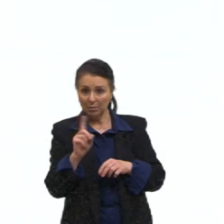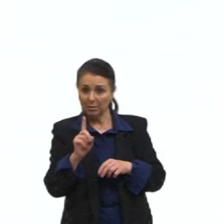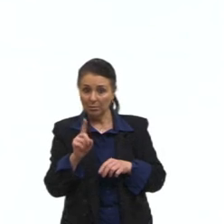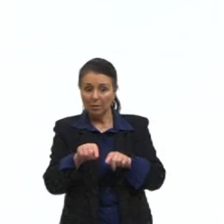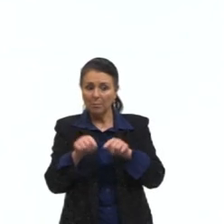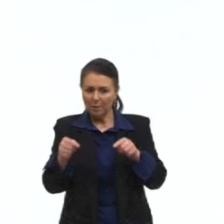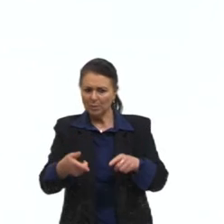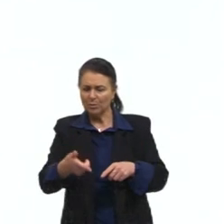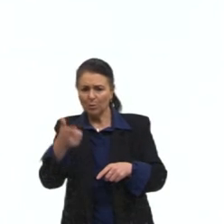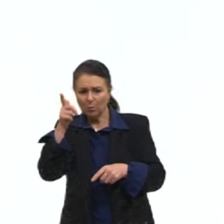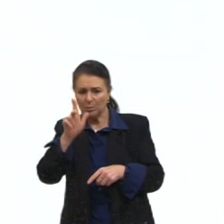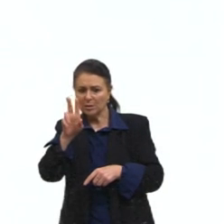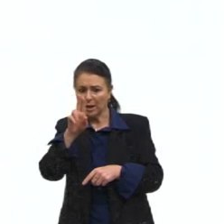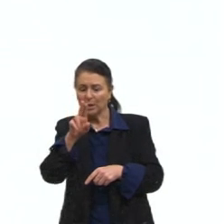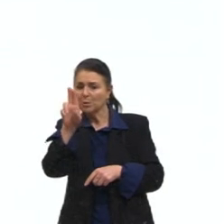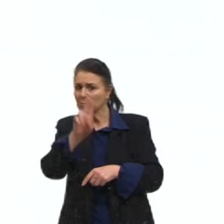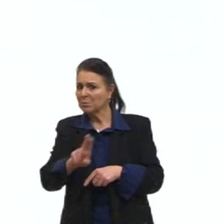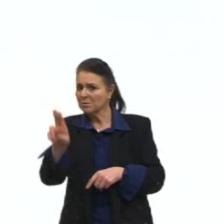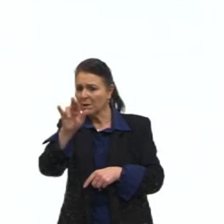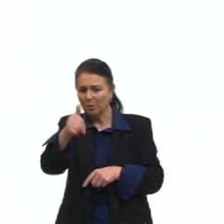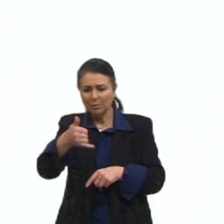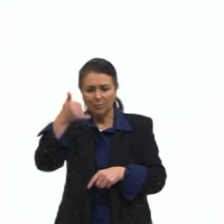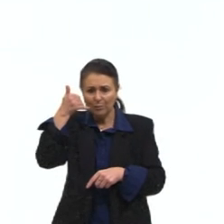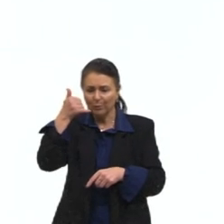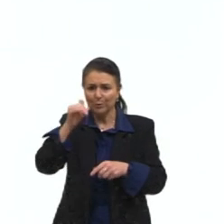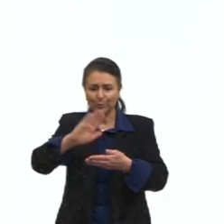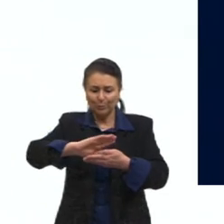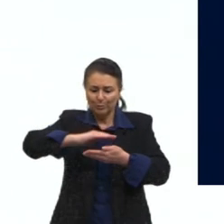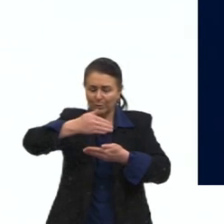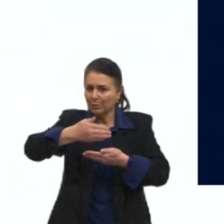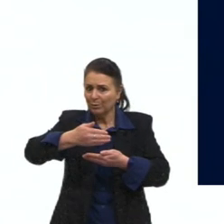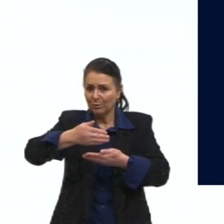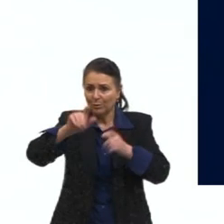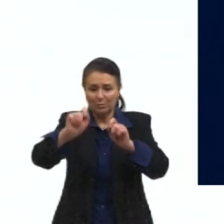não conseguiria, né, usar os nossos celulares em qualquer espaço da nossa casa.